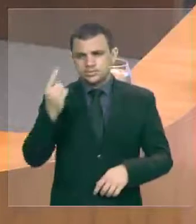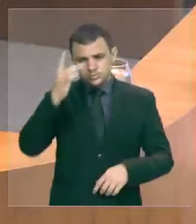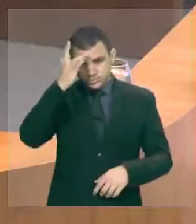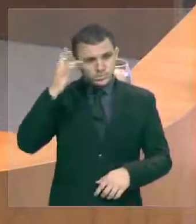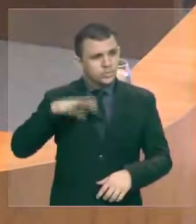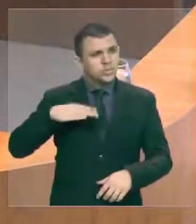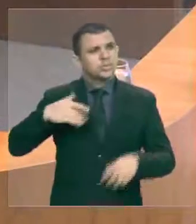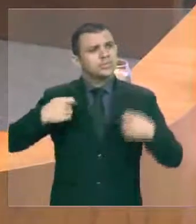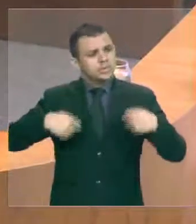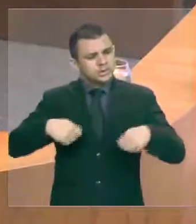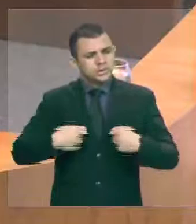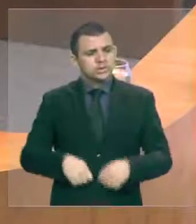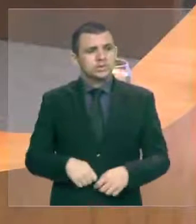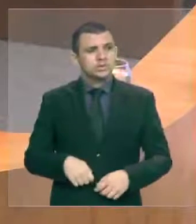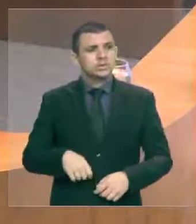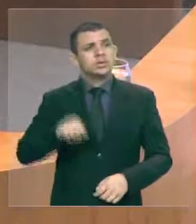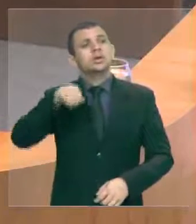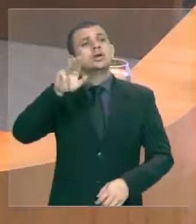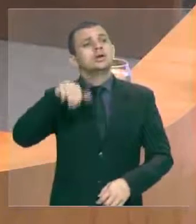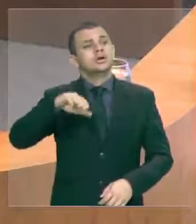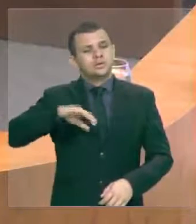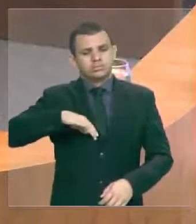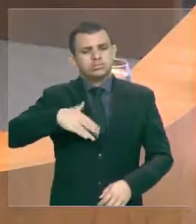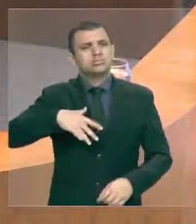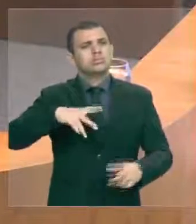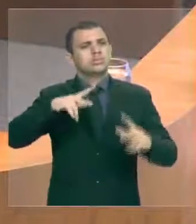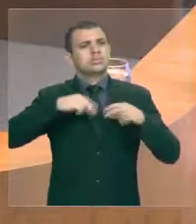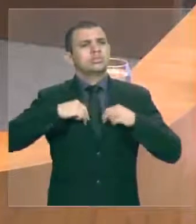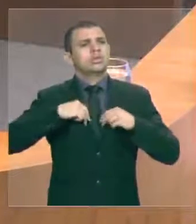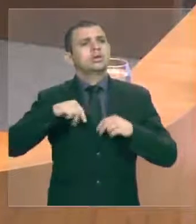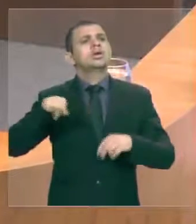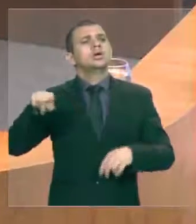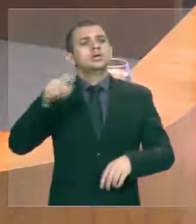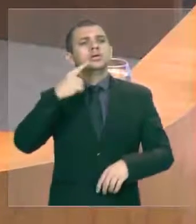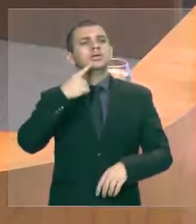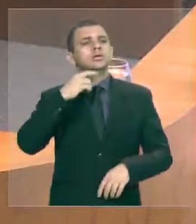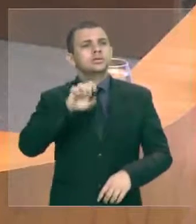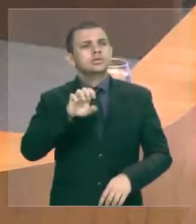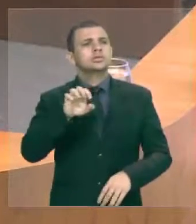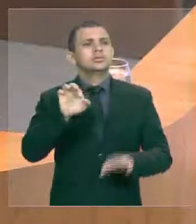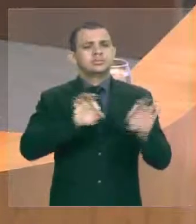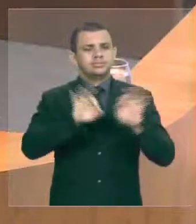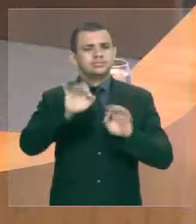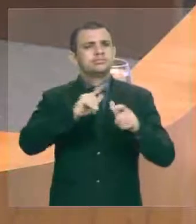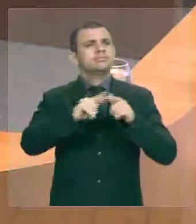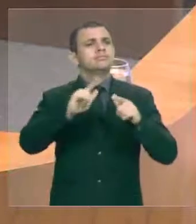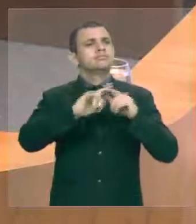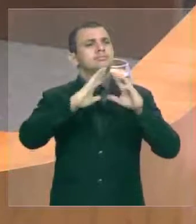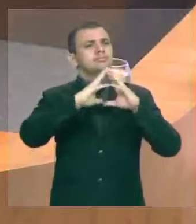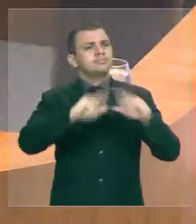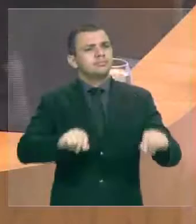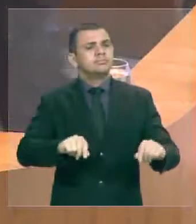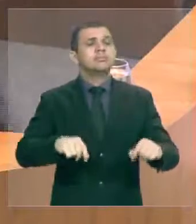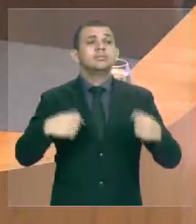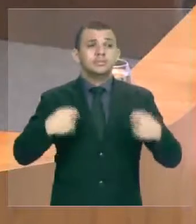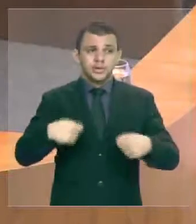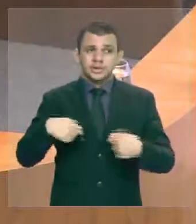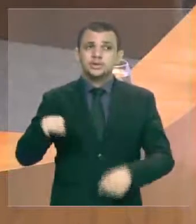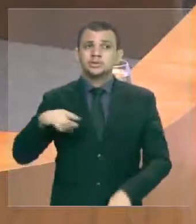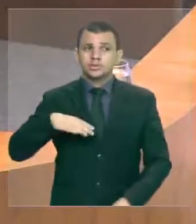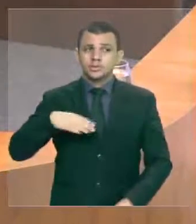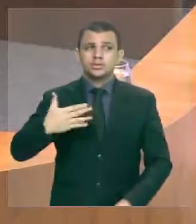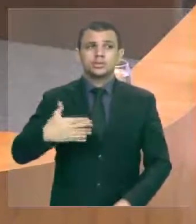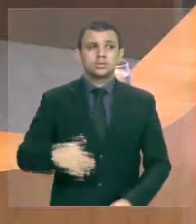de resolver o problema. O que exige coragem, porque se